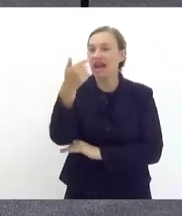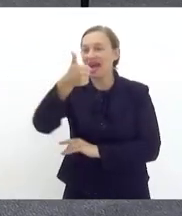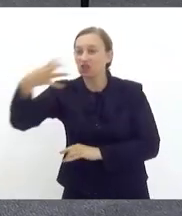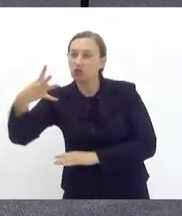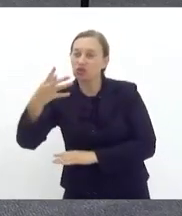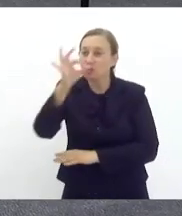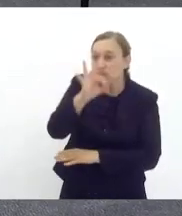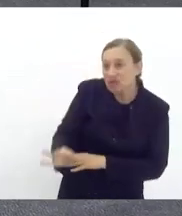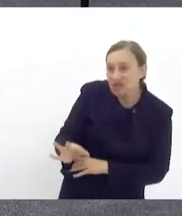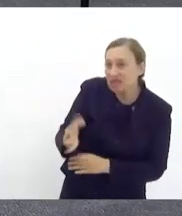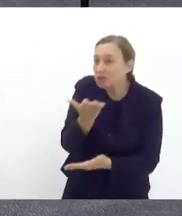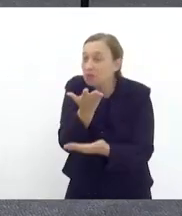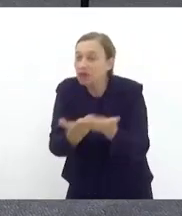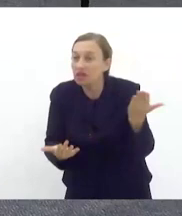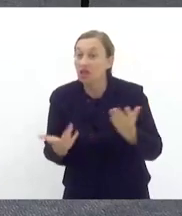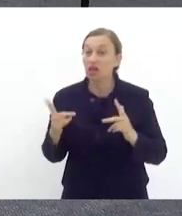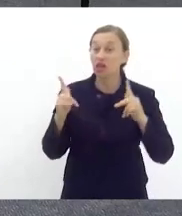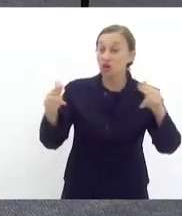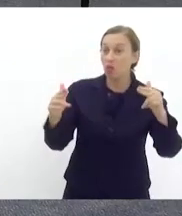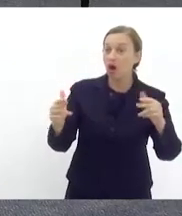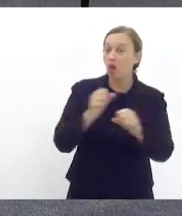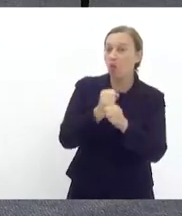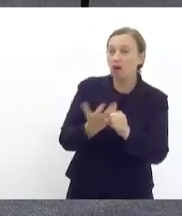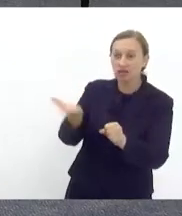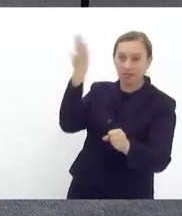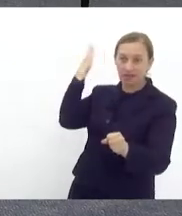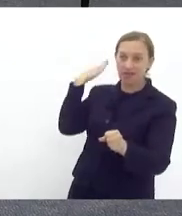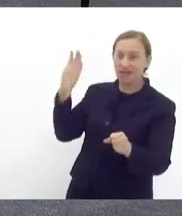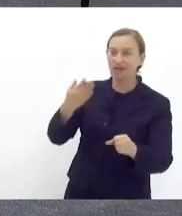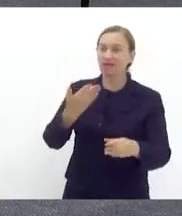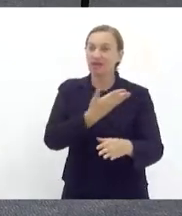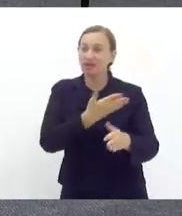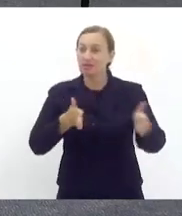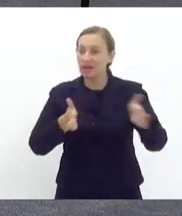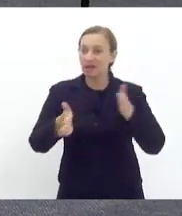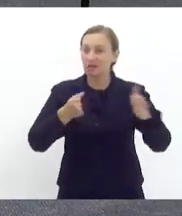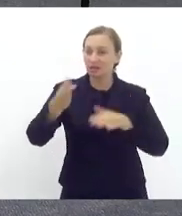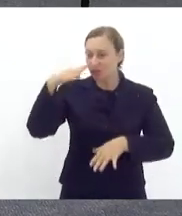trimestre em relação ao mesmo período do ano passado do Bolsonaro não